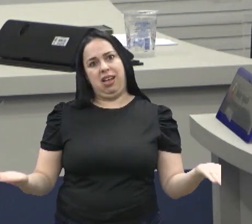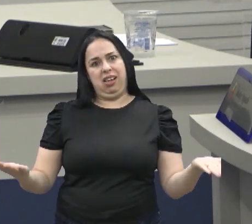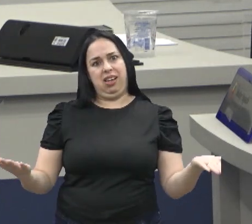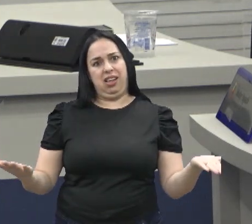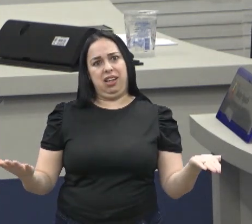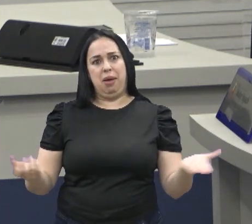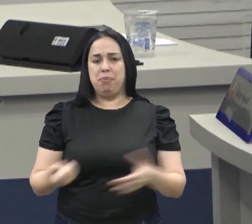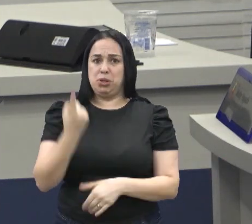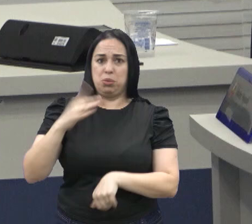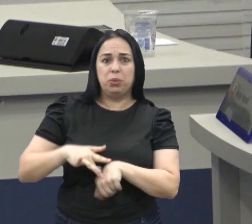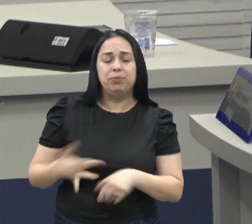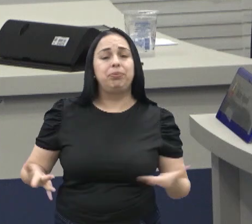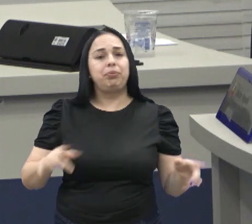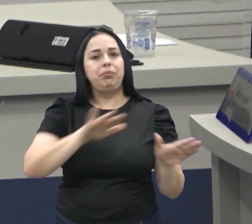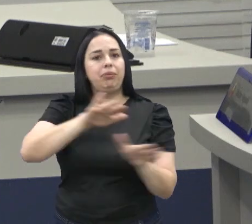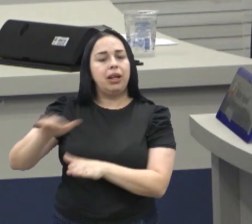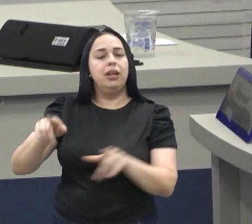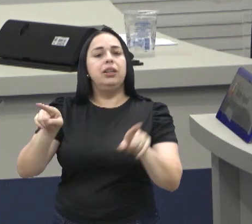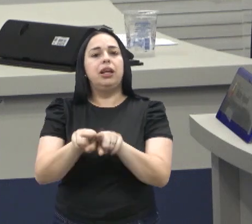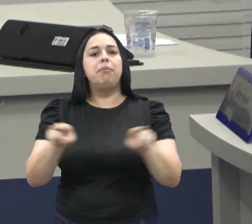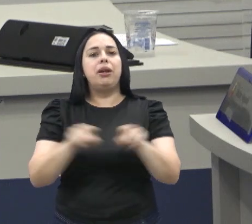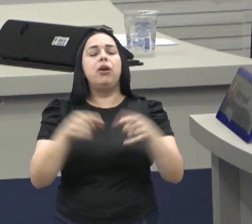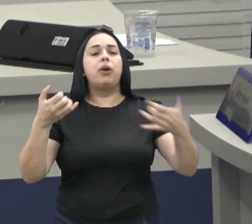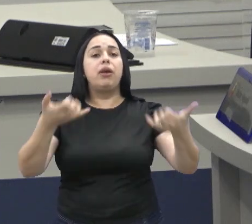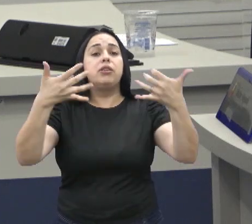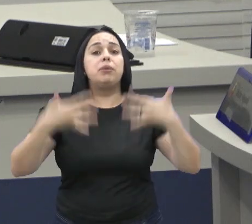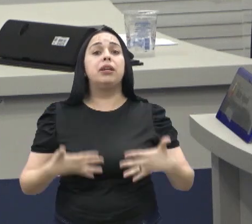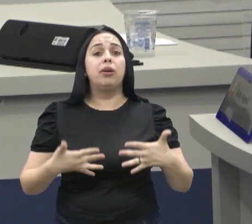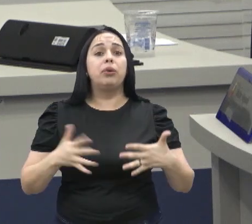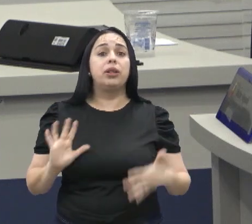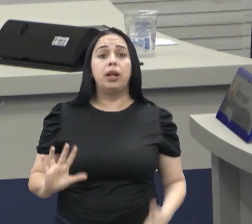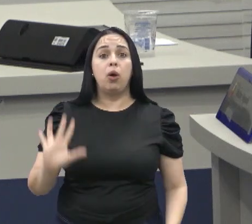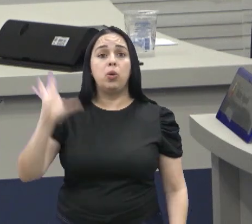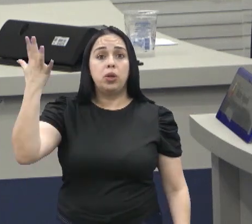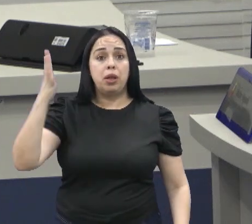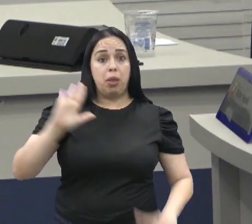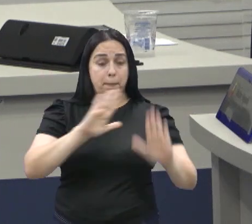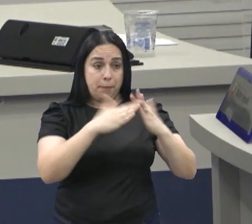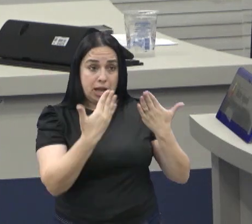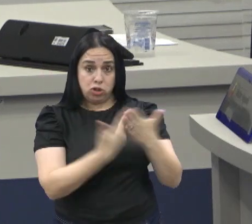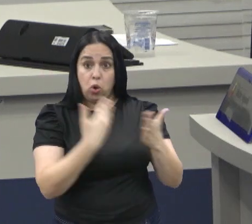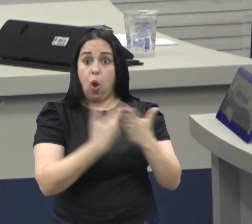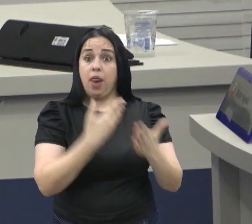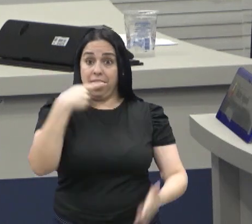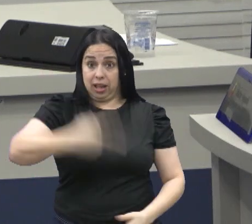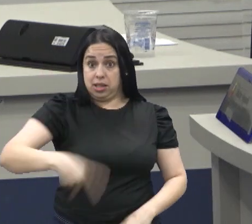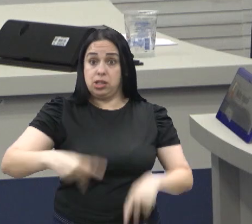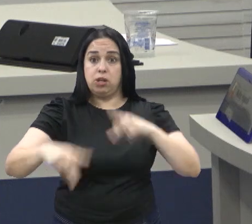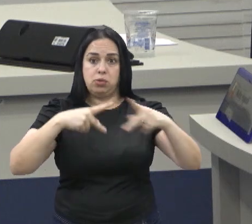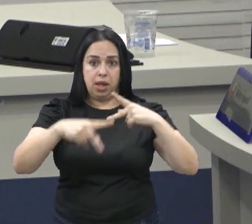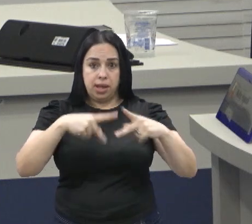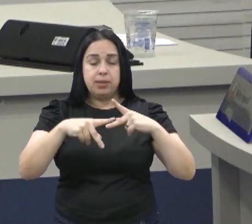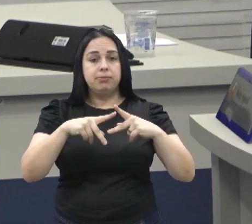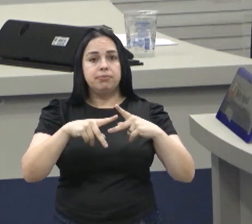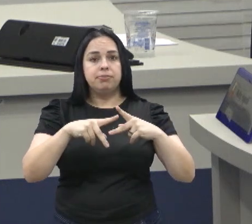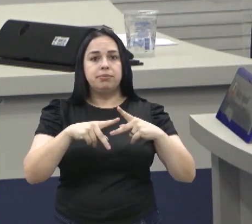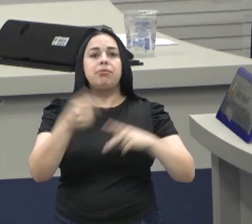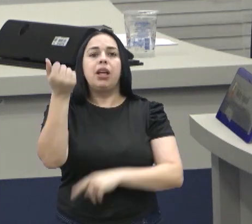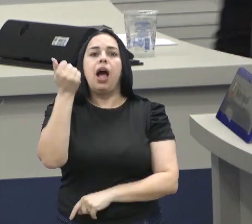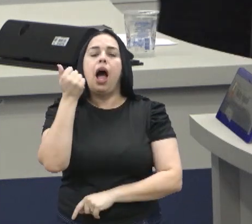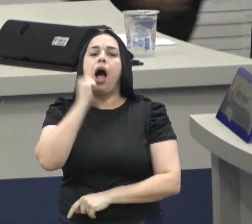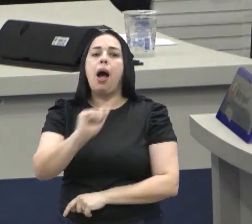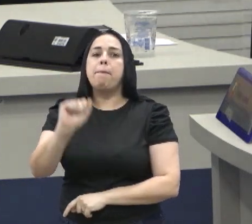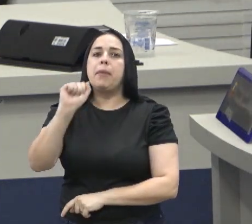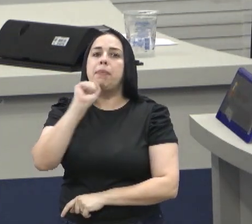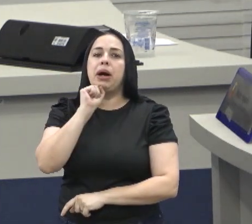falar alguma coisa aqui a respeito do que está acontecendo numa escola aqui de São José, que a mãe resolveu